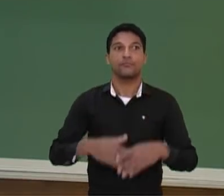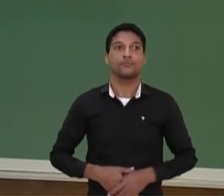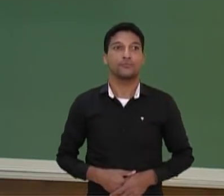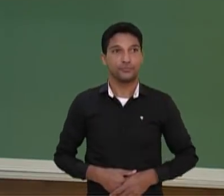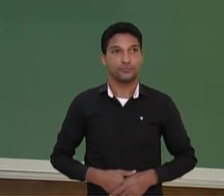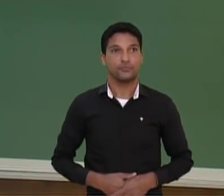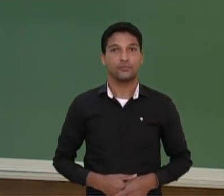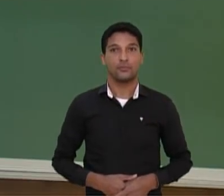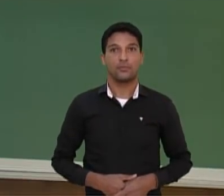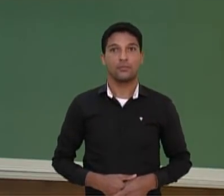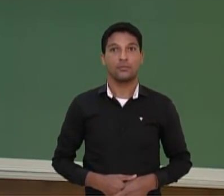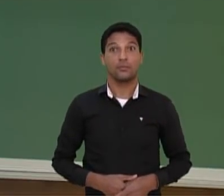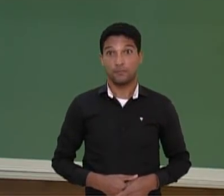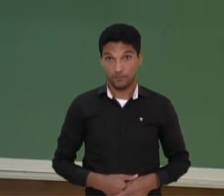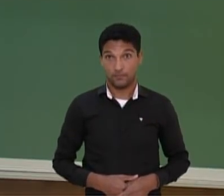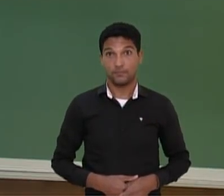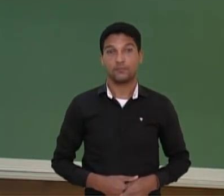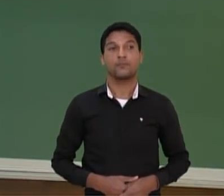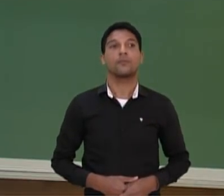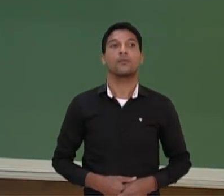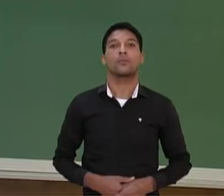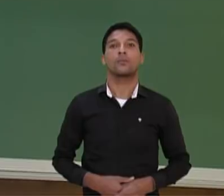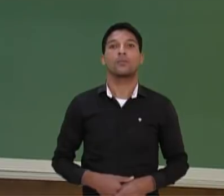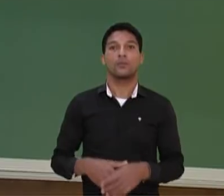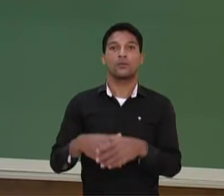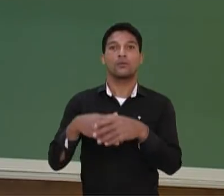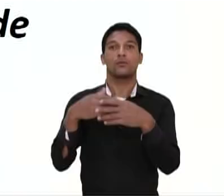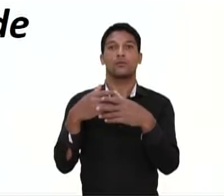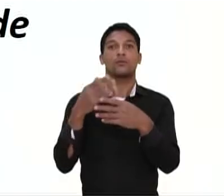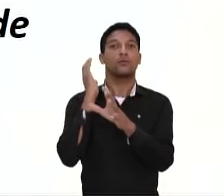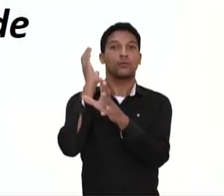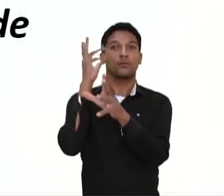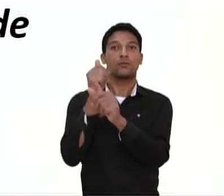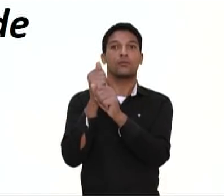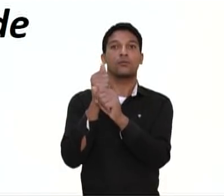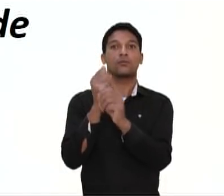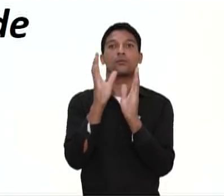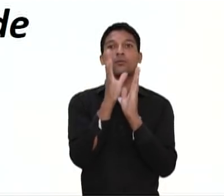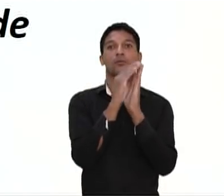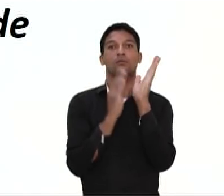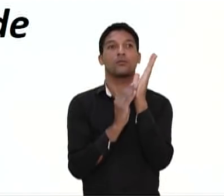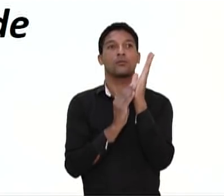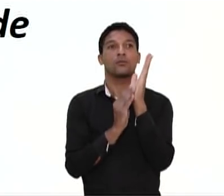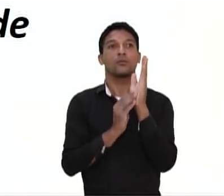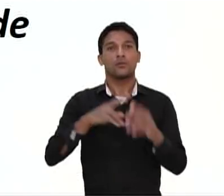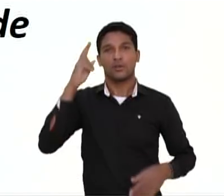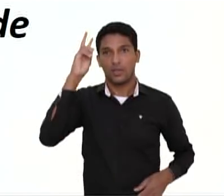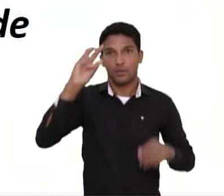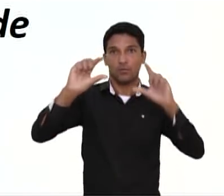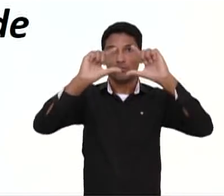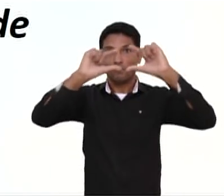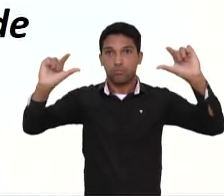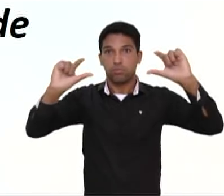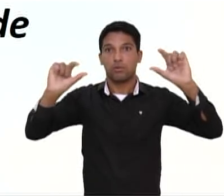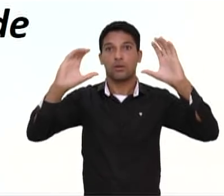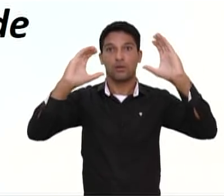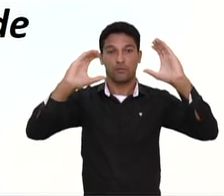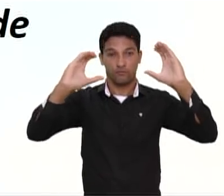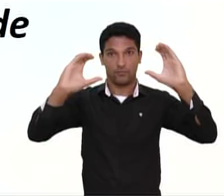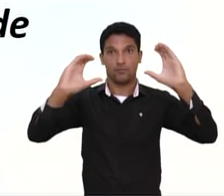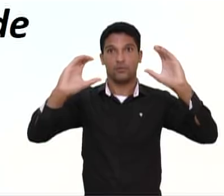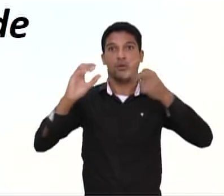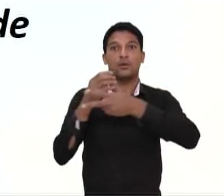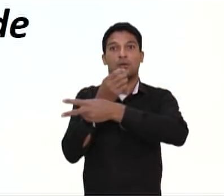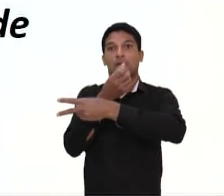vértice. Bem, retomando nosso conteúdo aí, lembrando sempre do formato da função quadrática, y